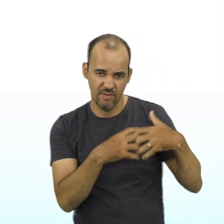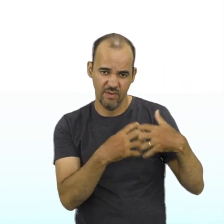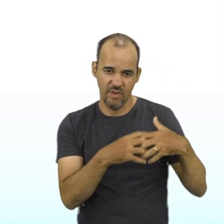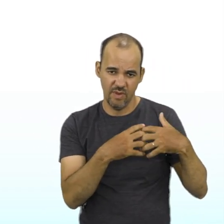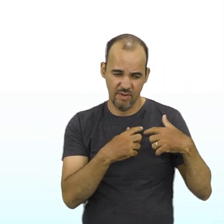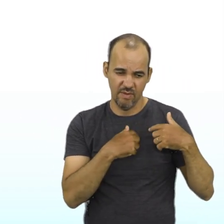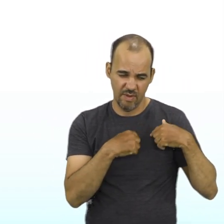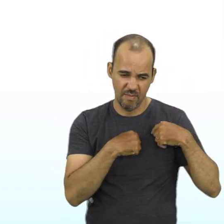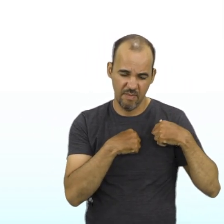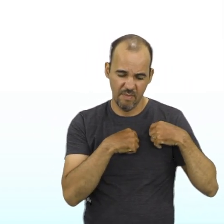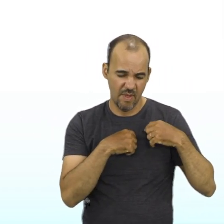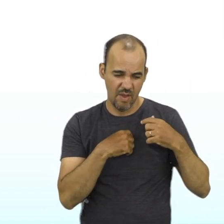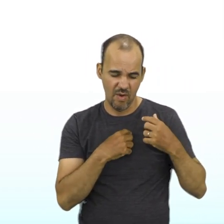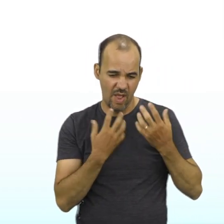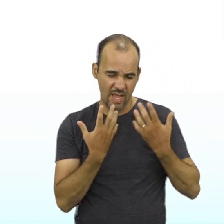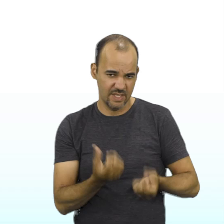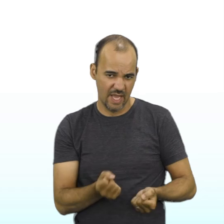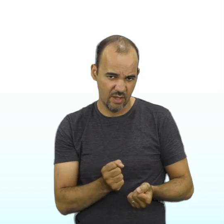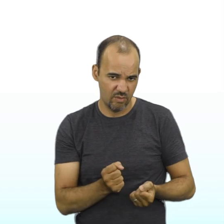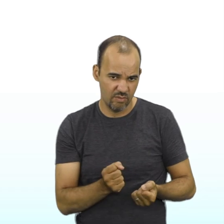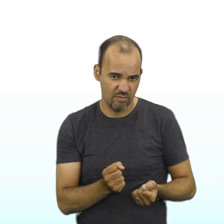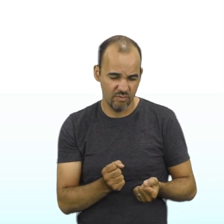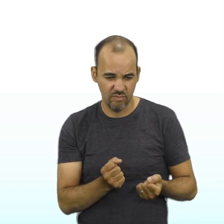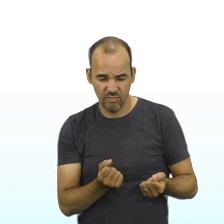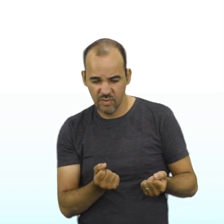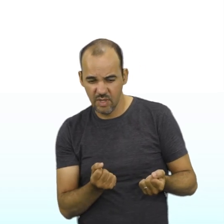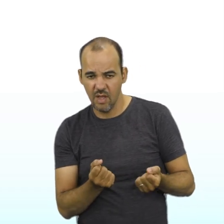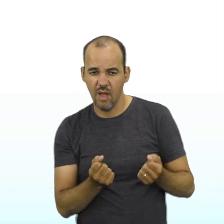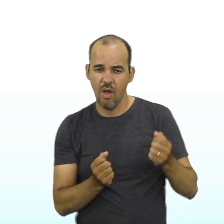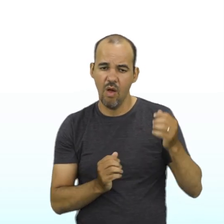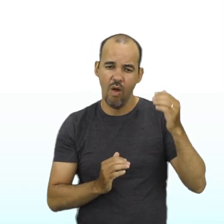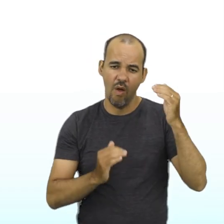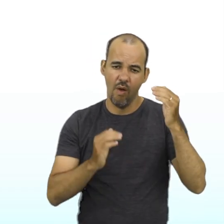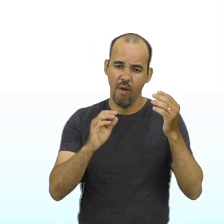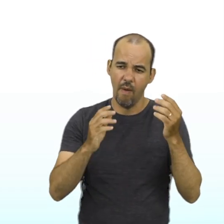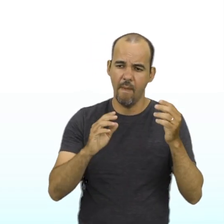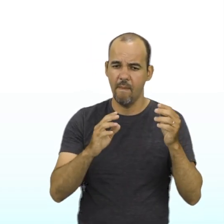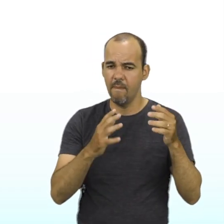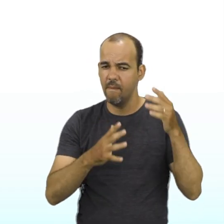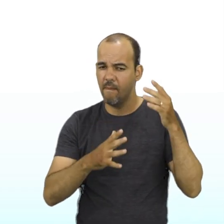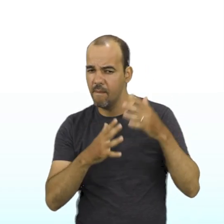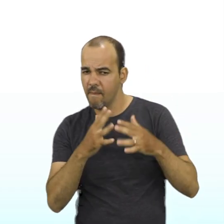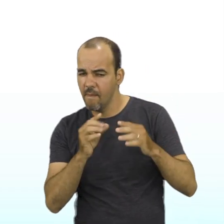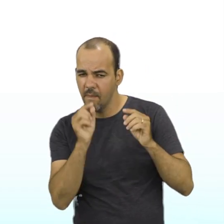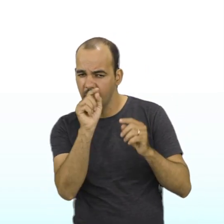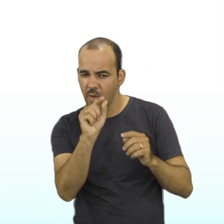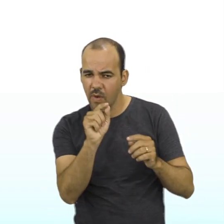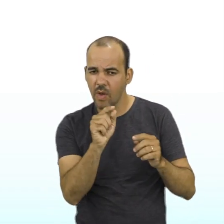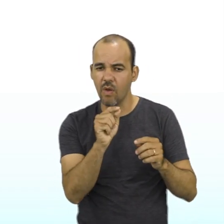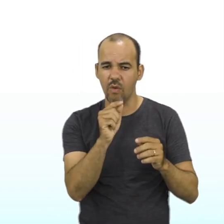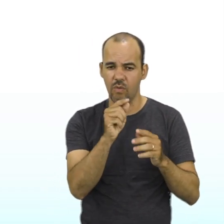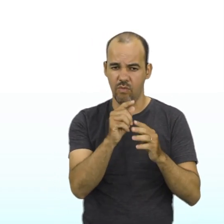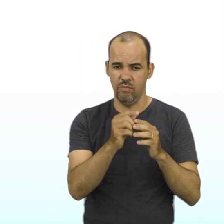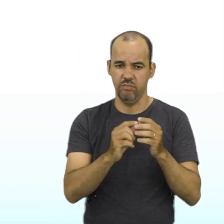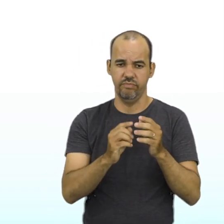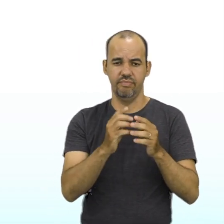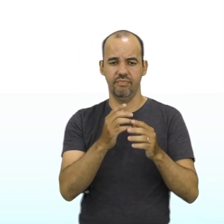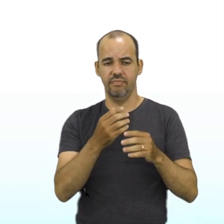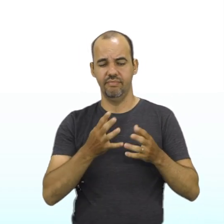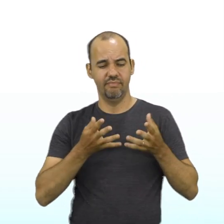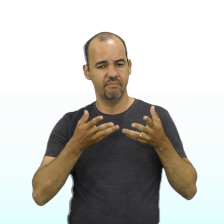e atitudes. A gente poderia ficar confuso aí com os adjetivos como grande e hermosa, mas aí só fala